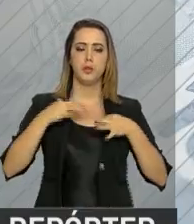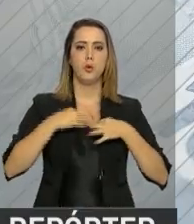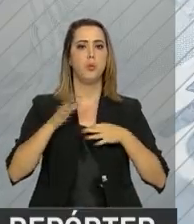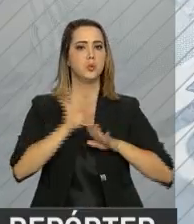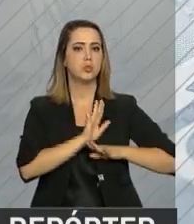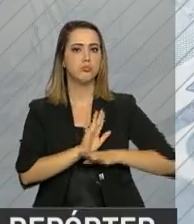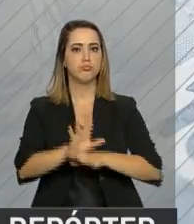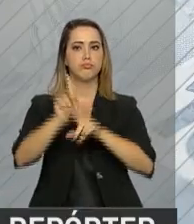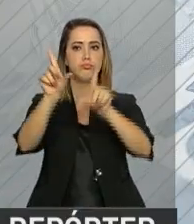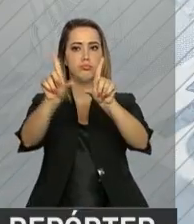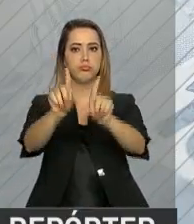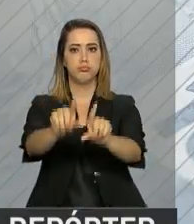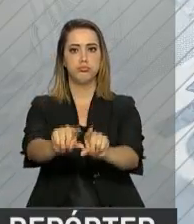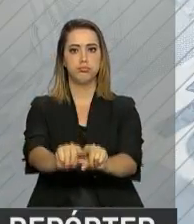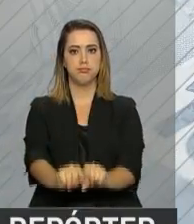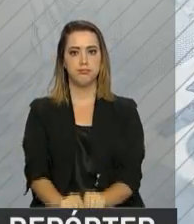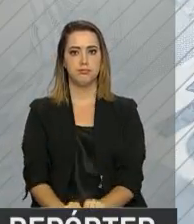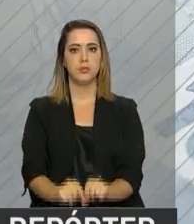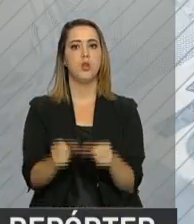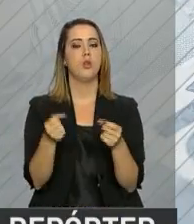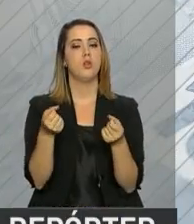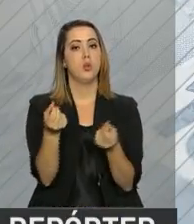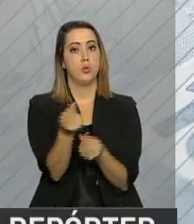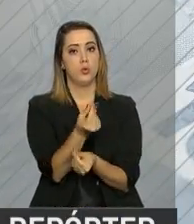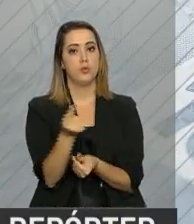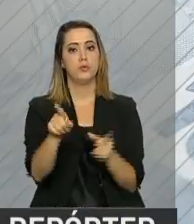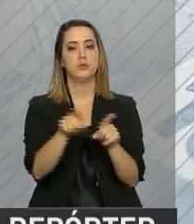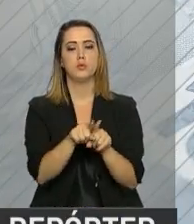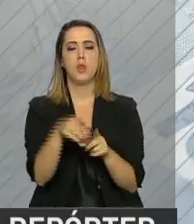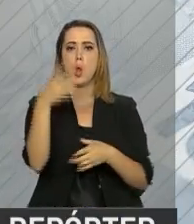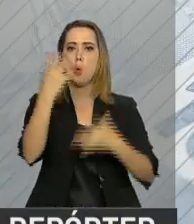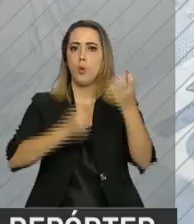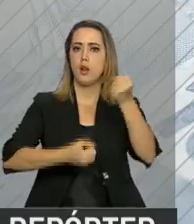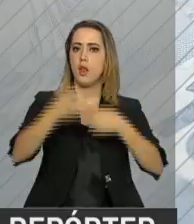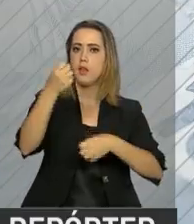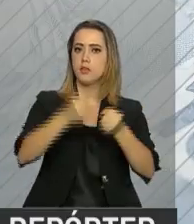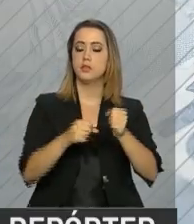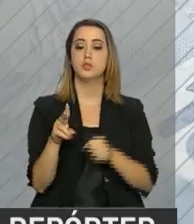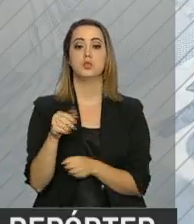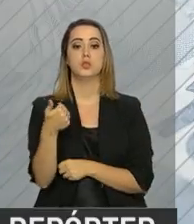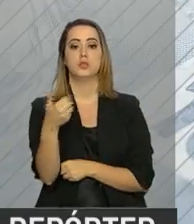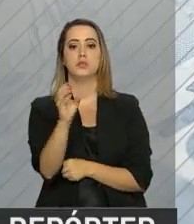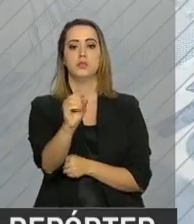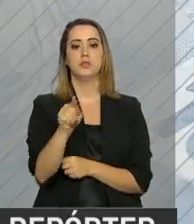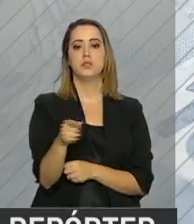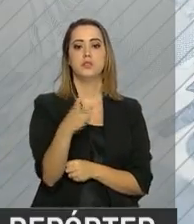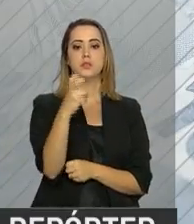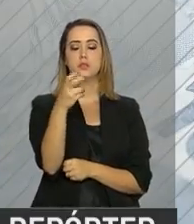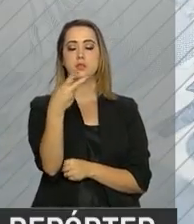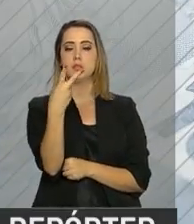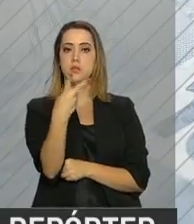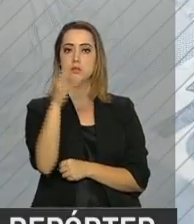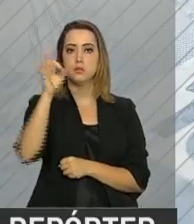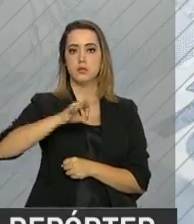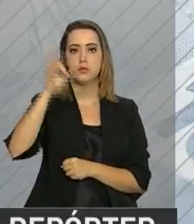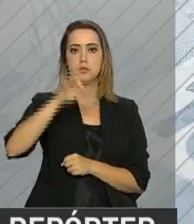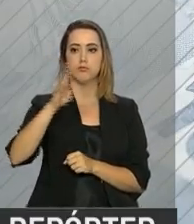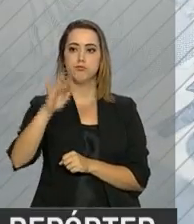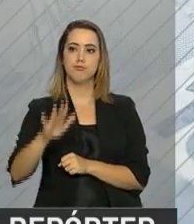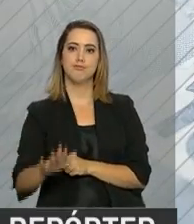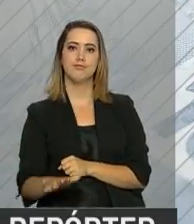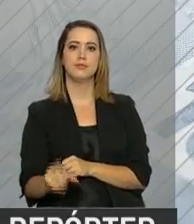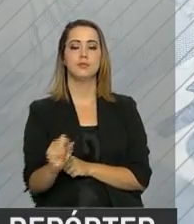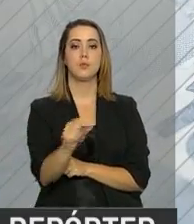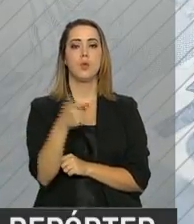colaboraram para o resultado o destaque foi o leite longa vida que ficou 10,52 mais barato outros